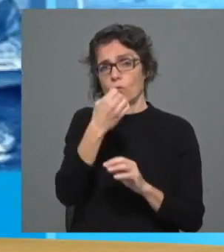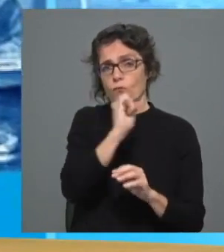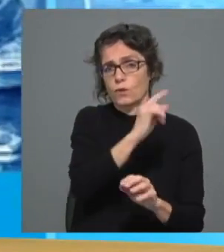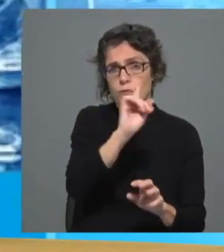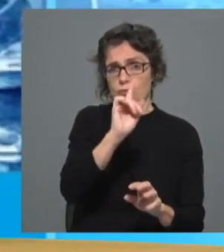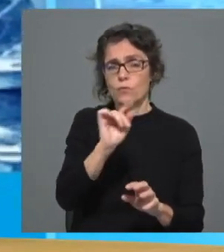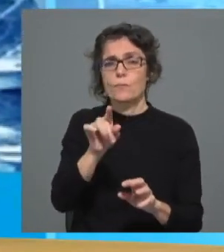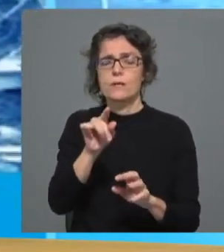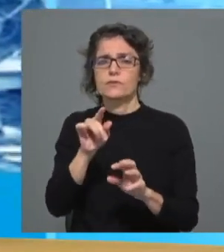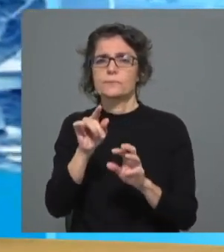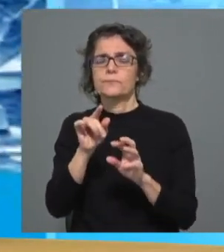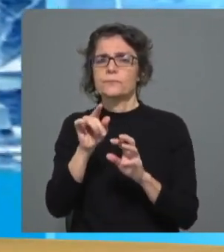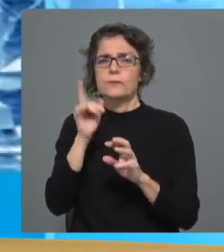de